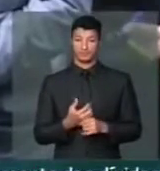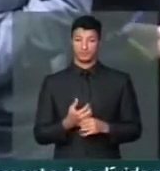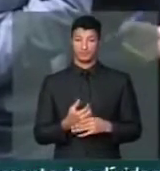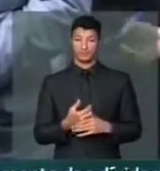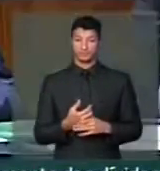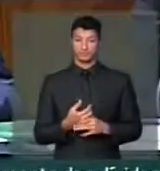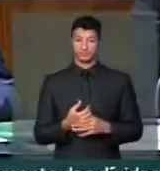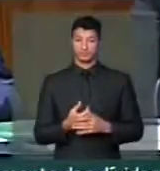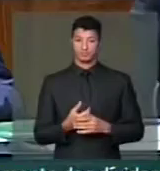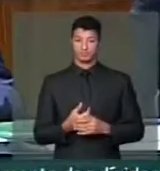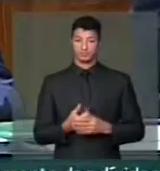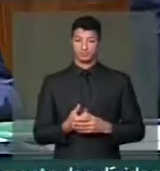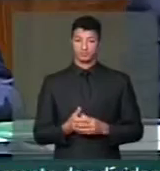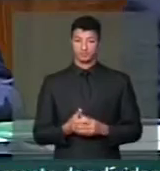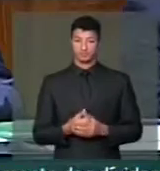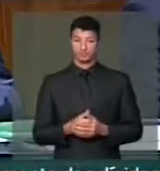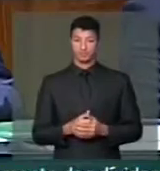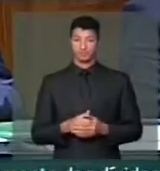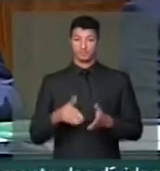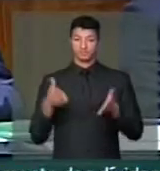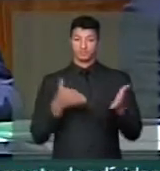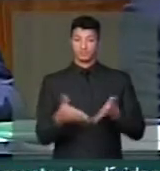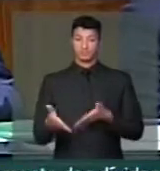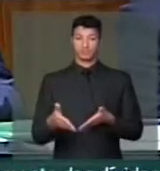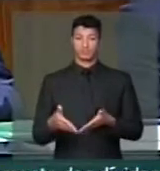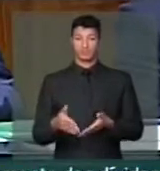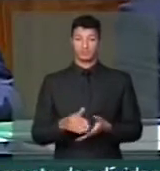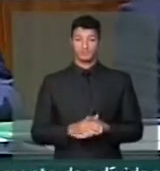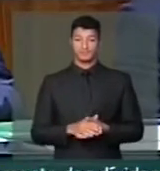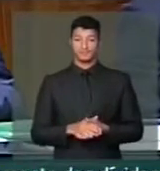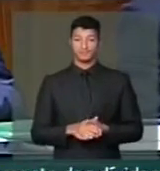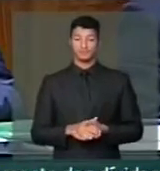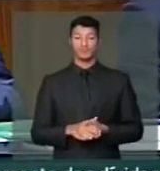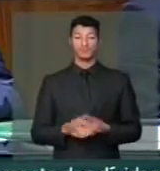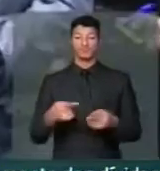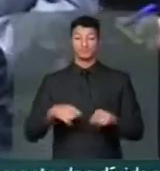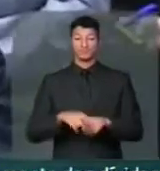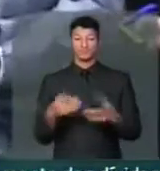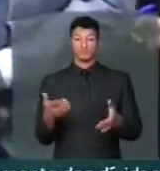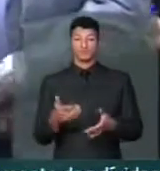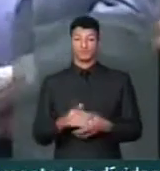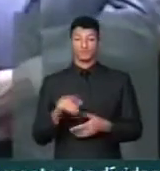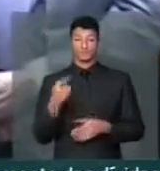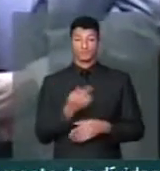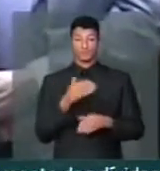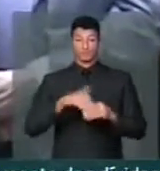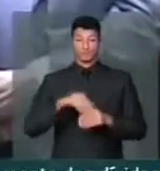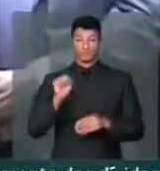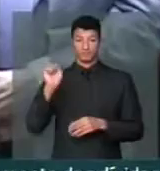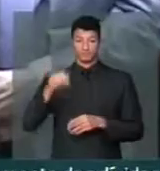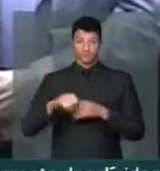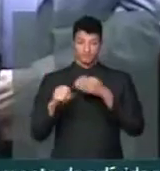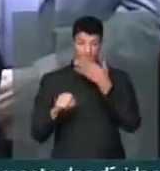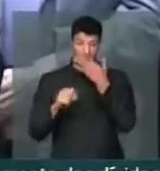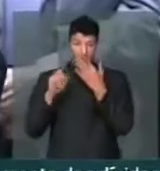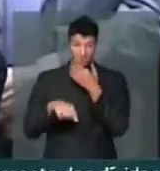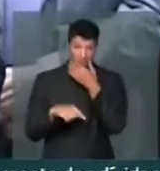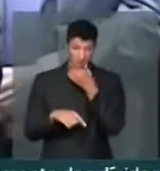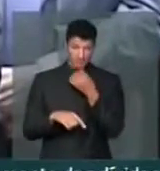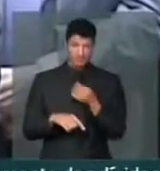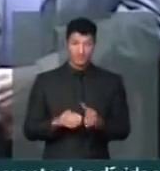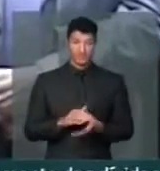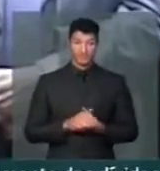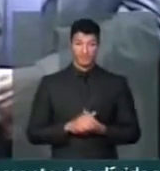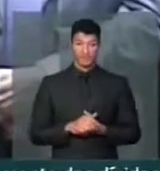Pega esse. Exterior. Deputado, a participação dos favor, atletas concluído, também deputado. Foi reduzida. Enfim, nosso voto sim é